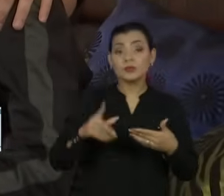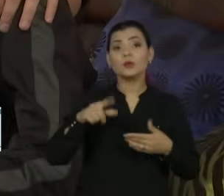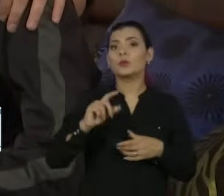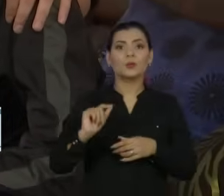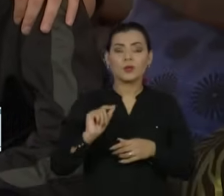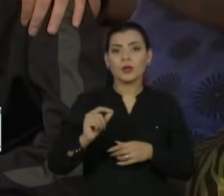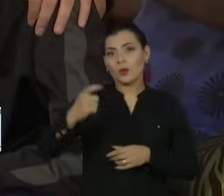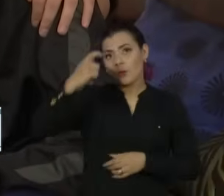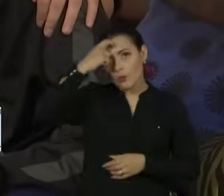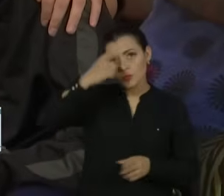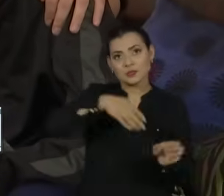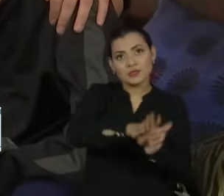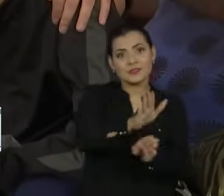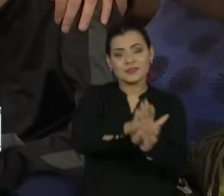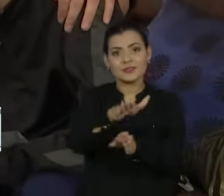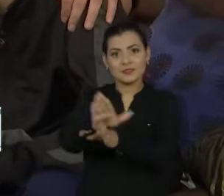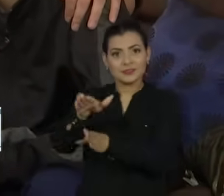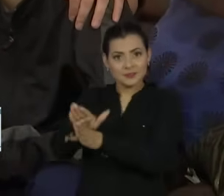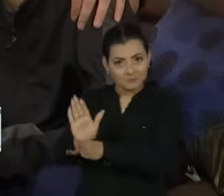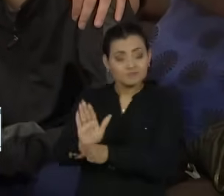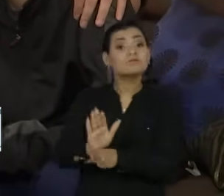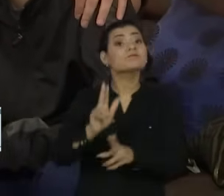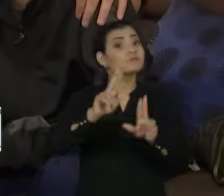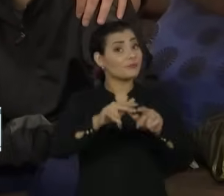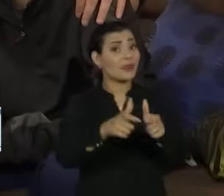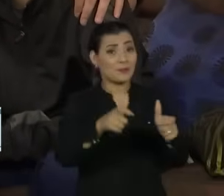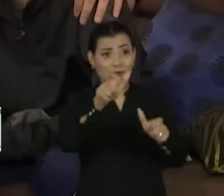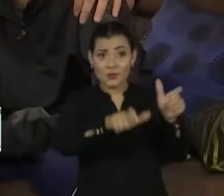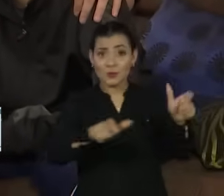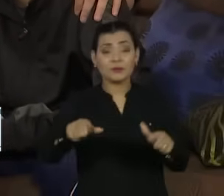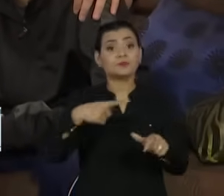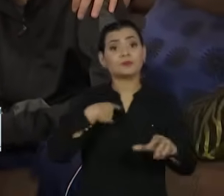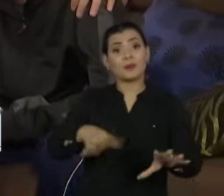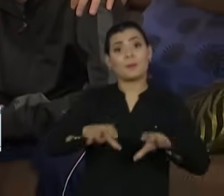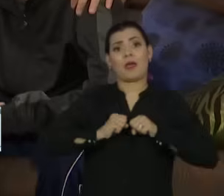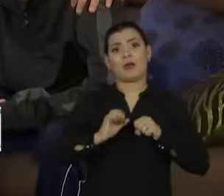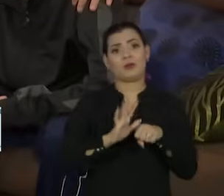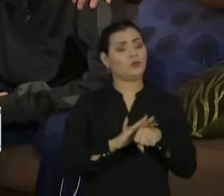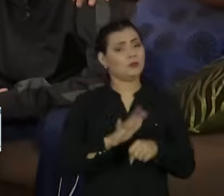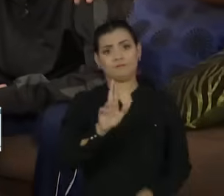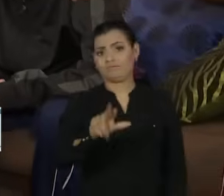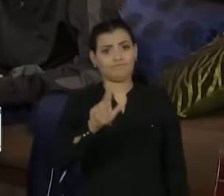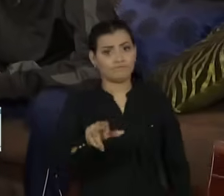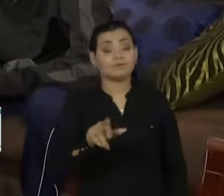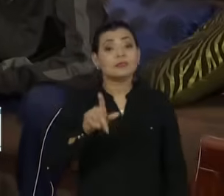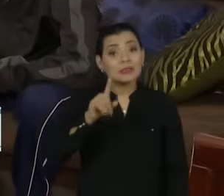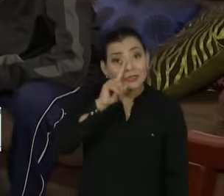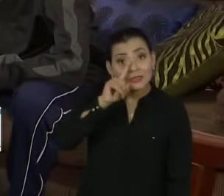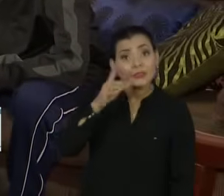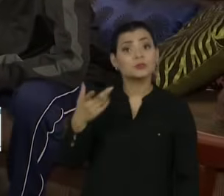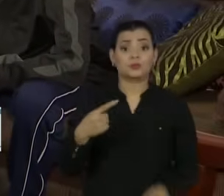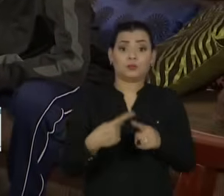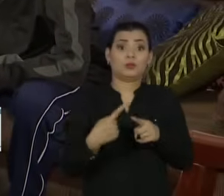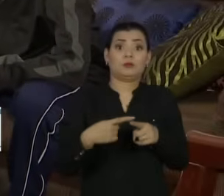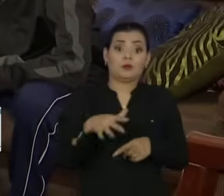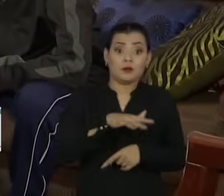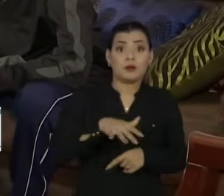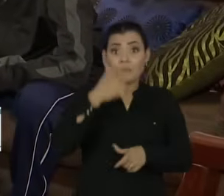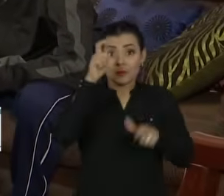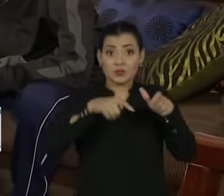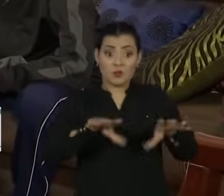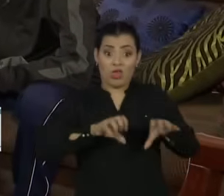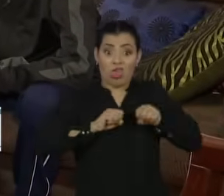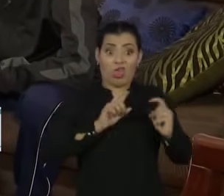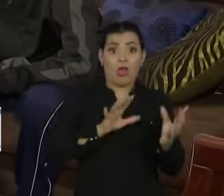pela conscientização. É que muita gente ainda acha que essa doença é contagiosa e que há riscos só por estar perto de alguém com a